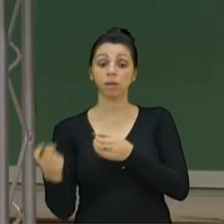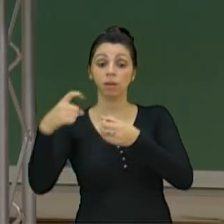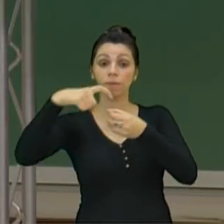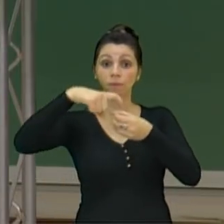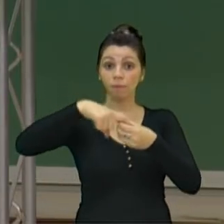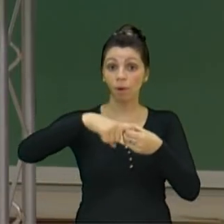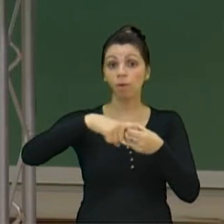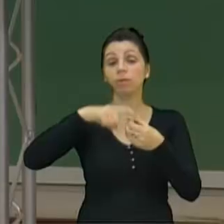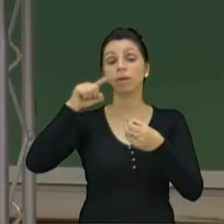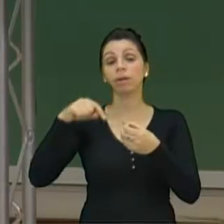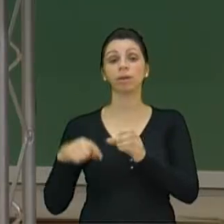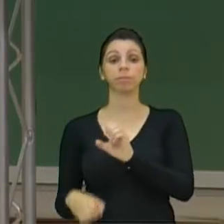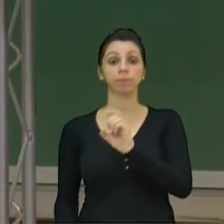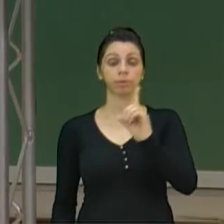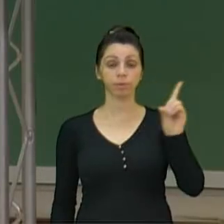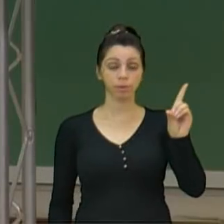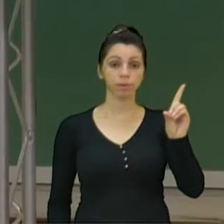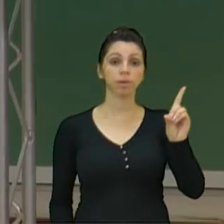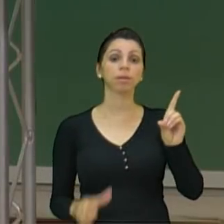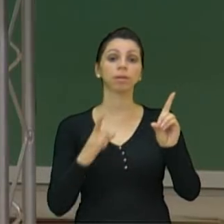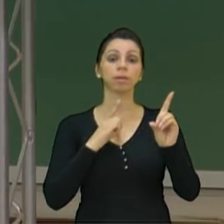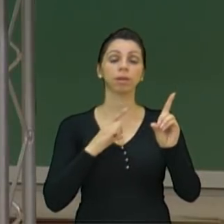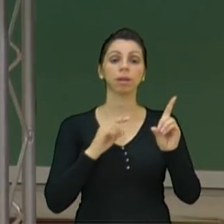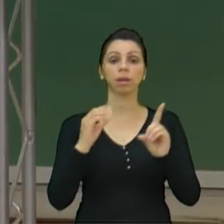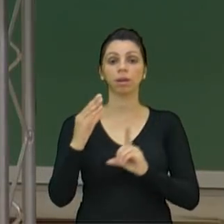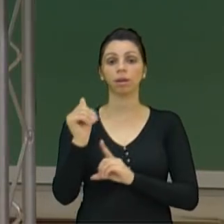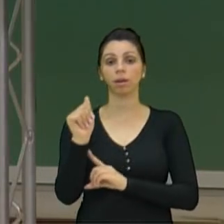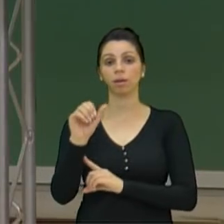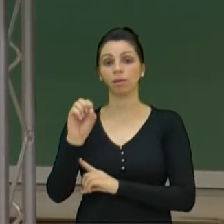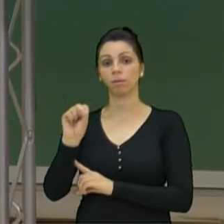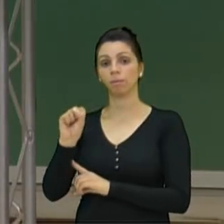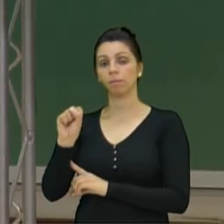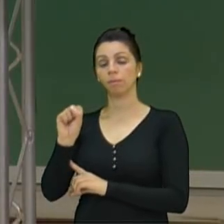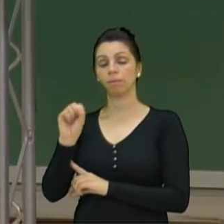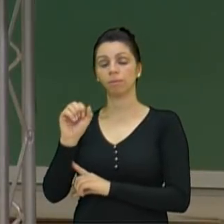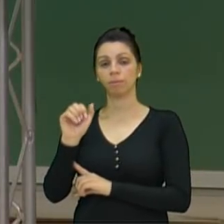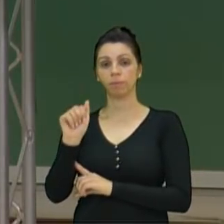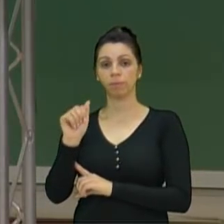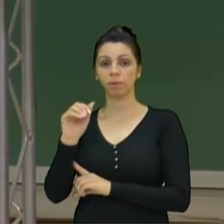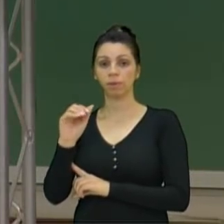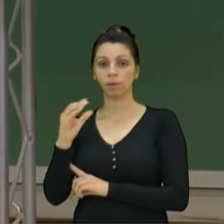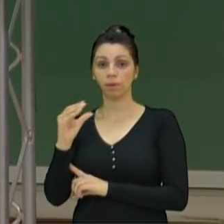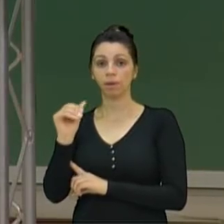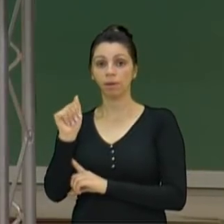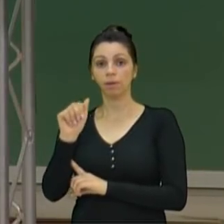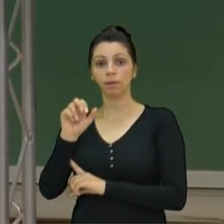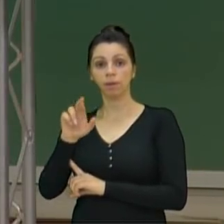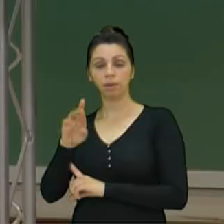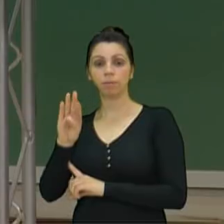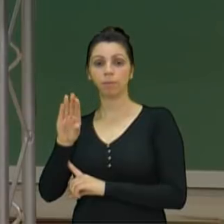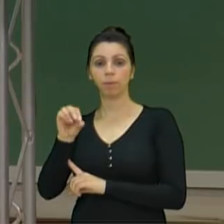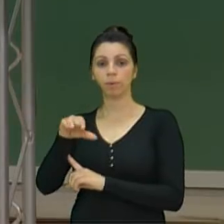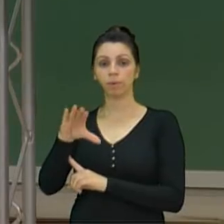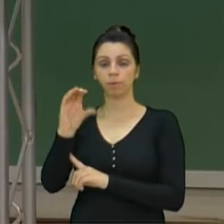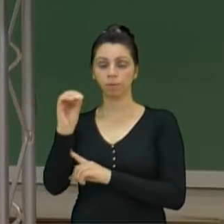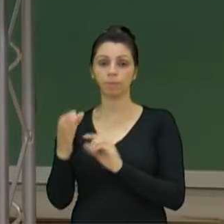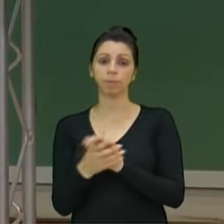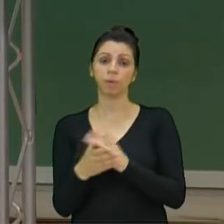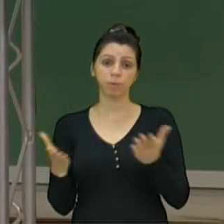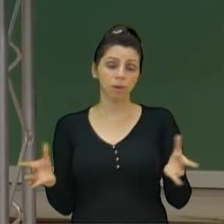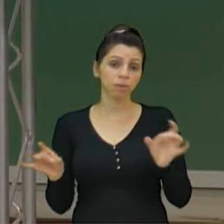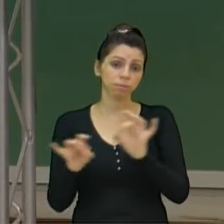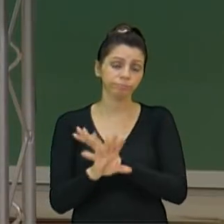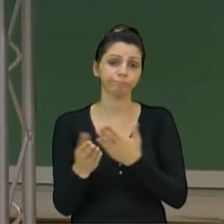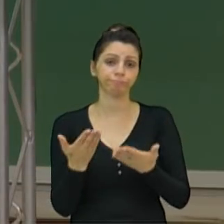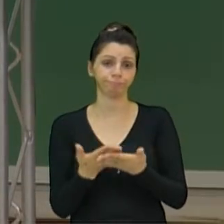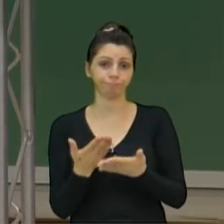lado direito, carregado de gás carbônico. Beleza? Vamos fazendo o fechamento de mais uma aula. Então,